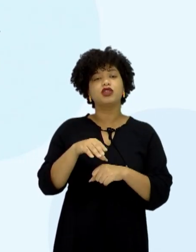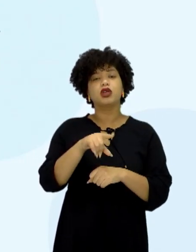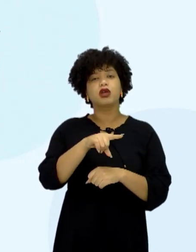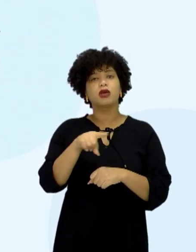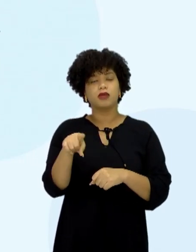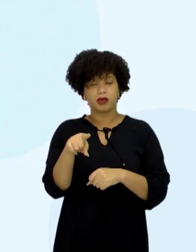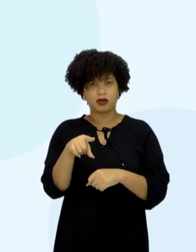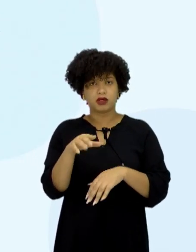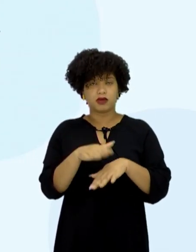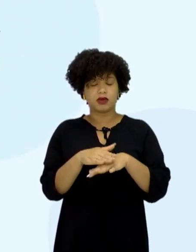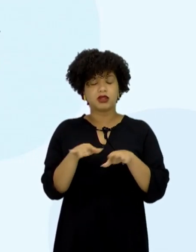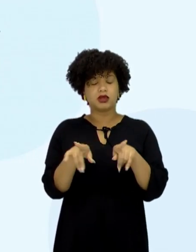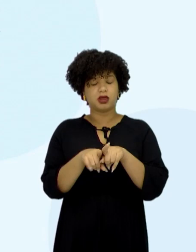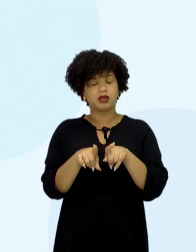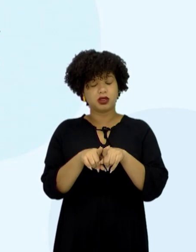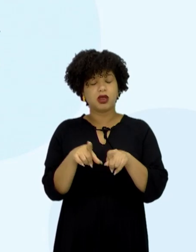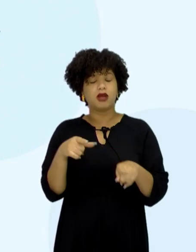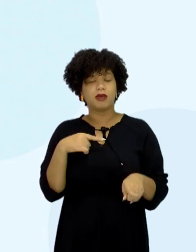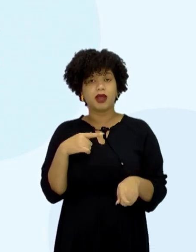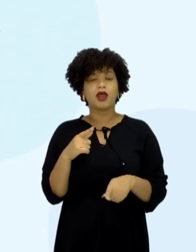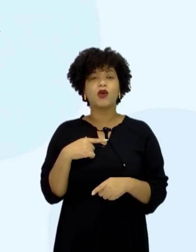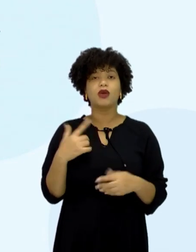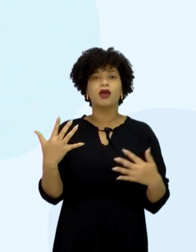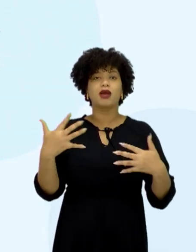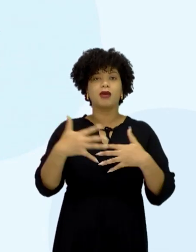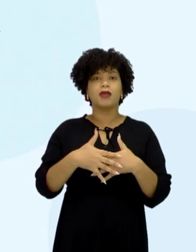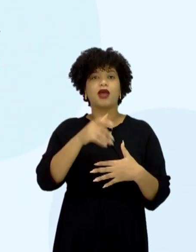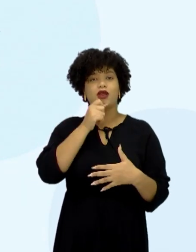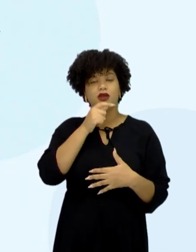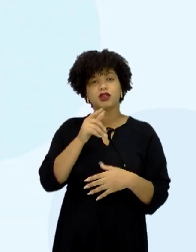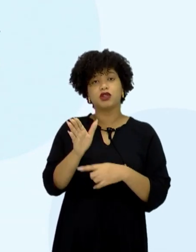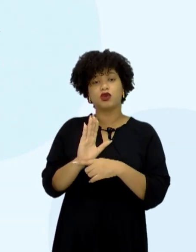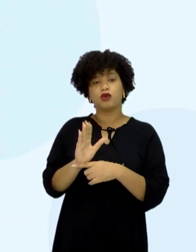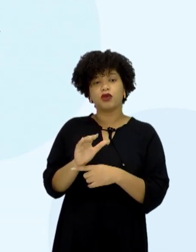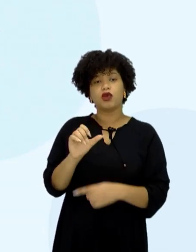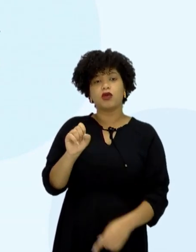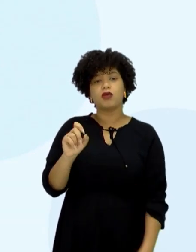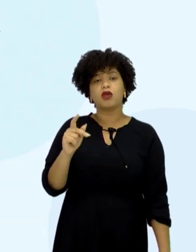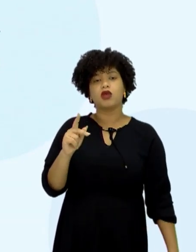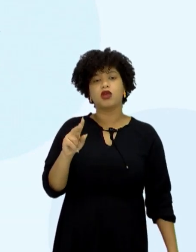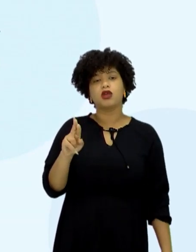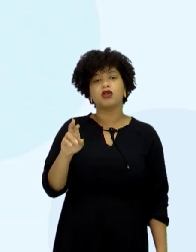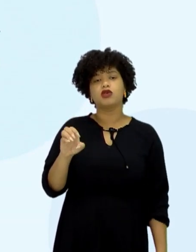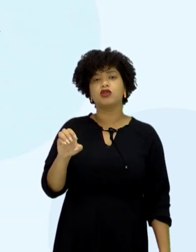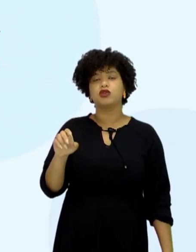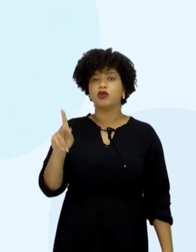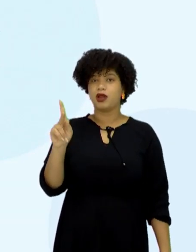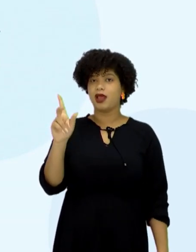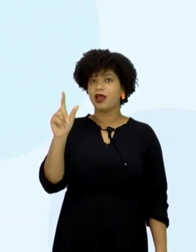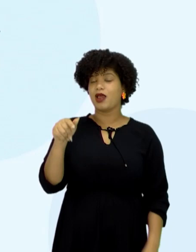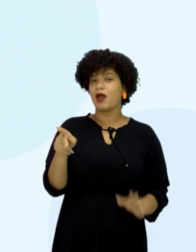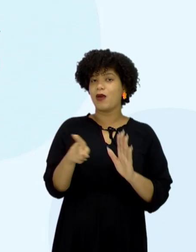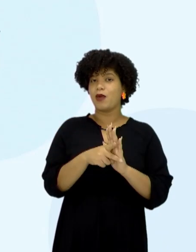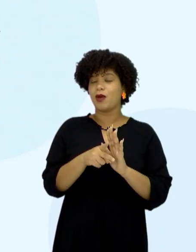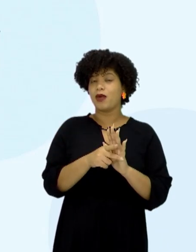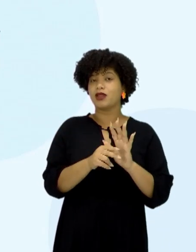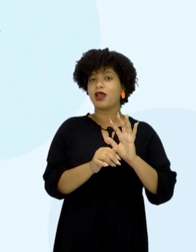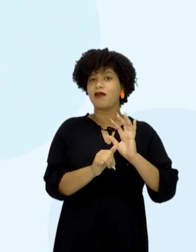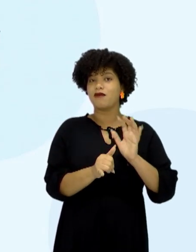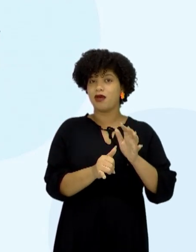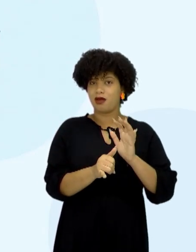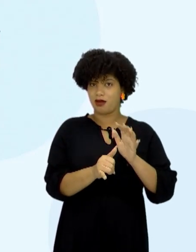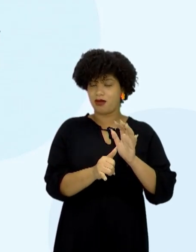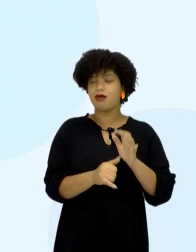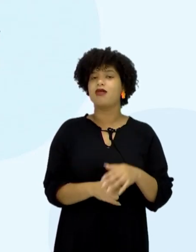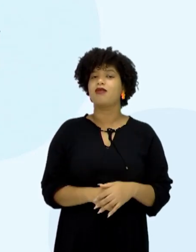fazerem paródias em cima do trailer do filme Shrek, certo? O filme Shrek, ele trabalha com contos de fada, né? Então, diversos contos de